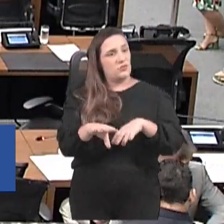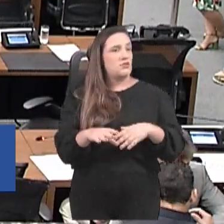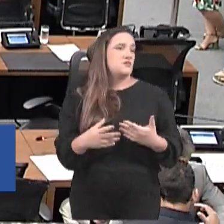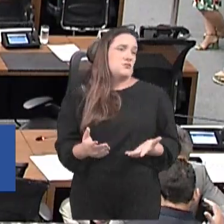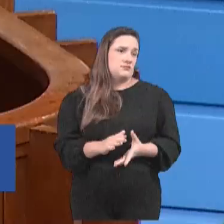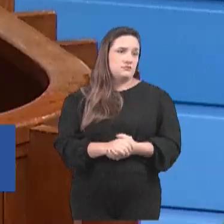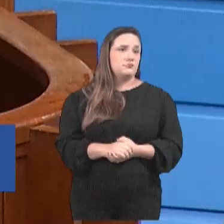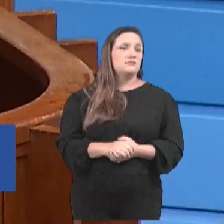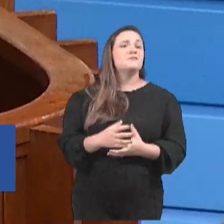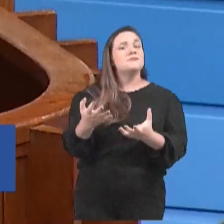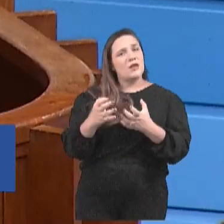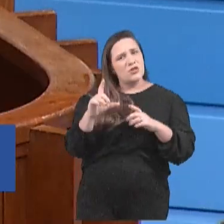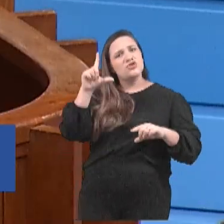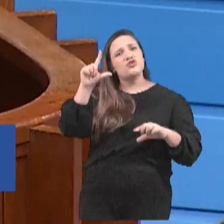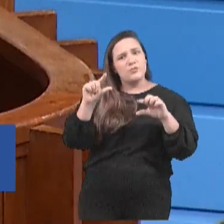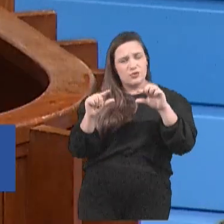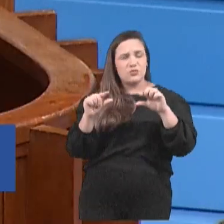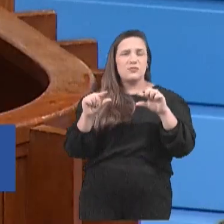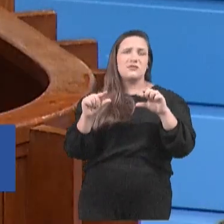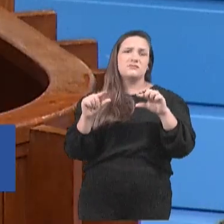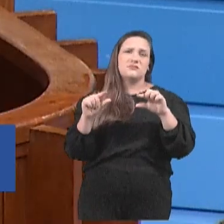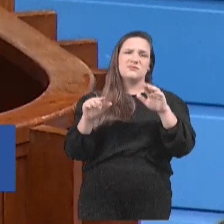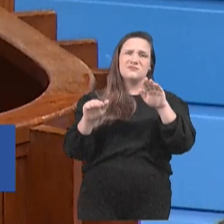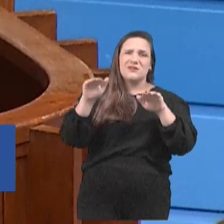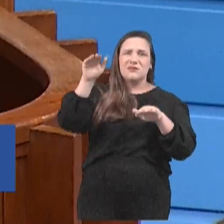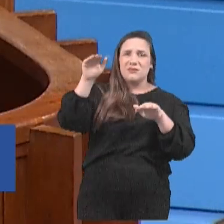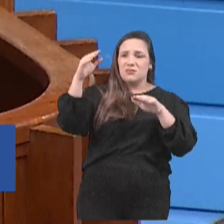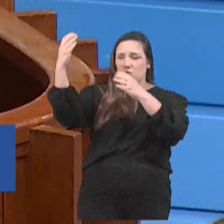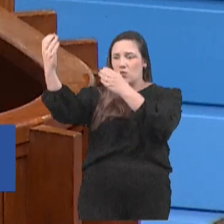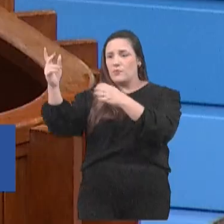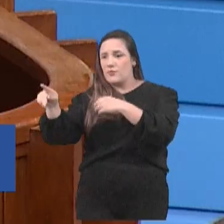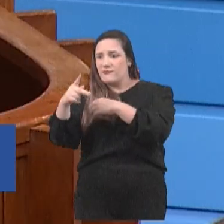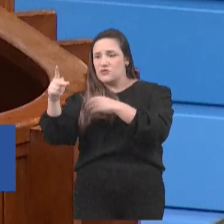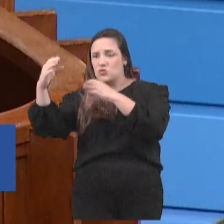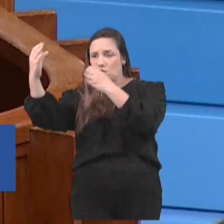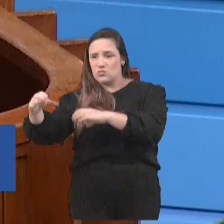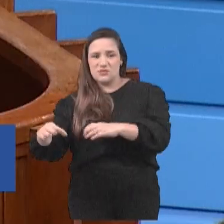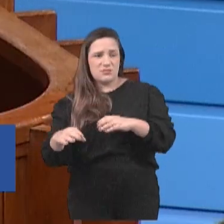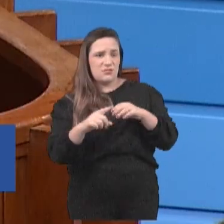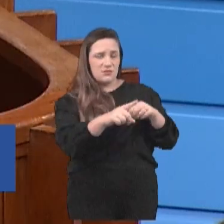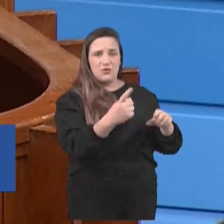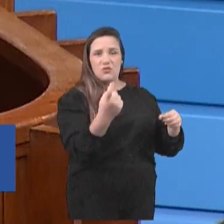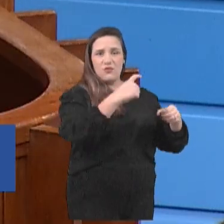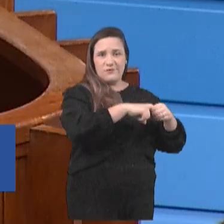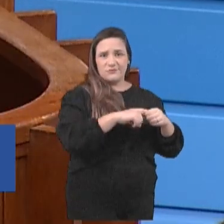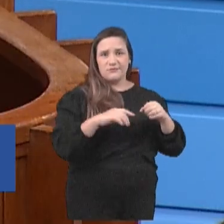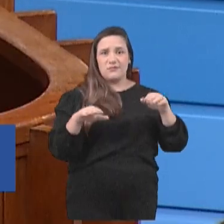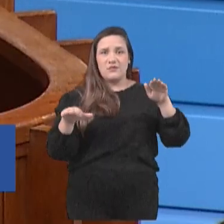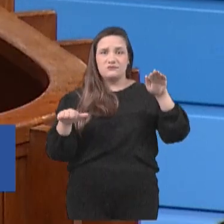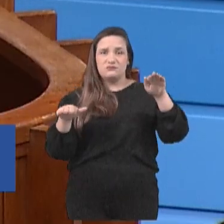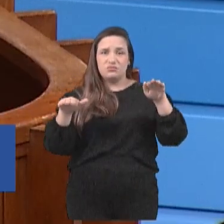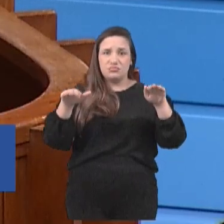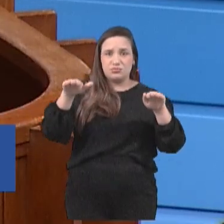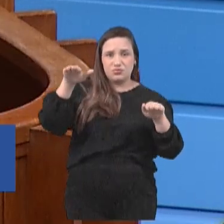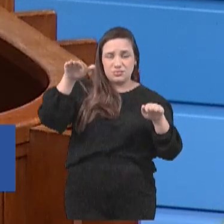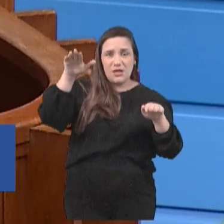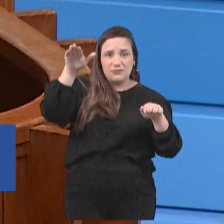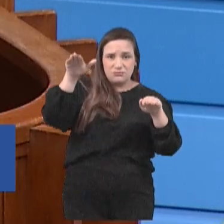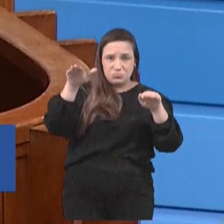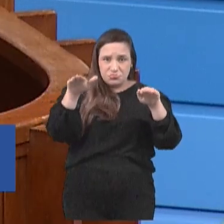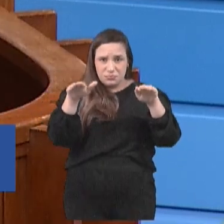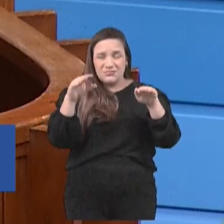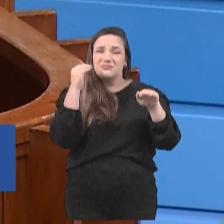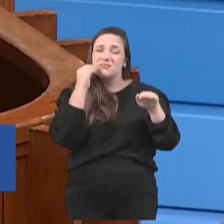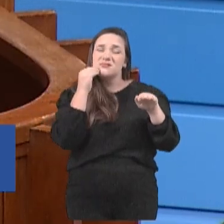de diminuir essa diferença entre o salário do professor concursado com o convocado. Não é uma tarefa fácil. E uma coisa